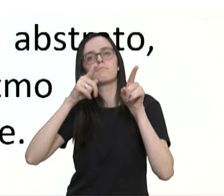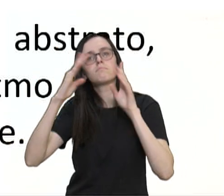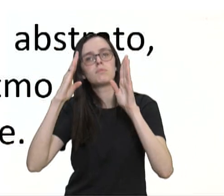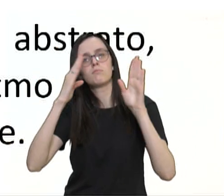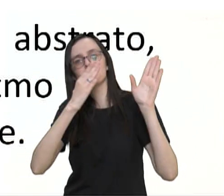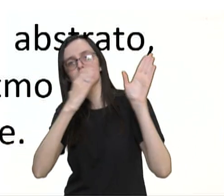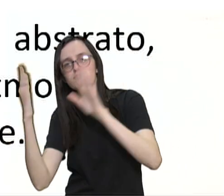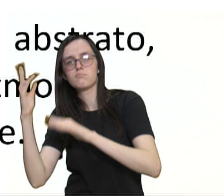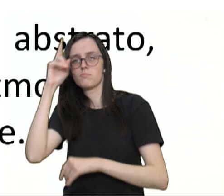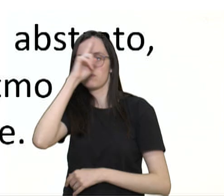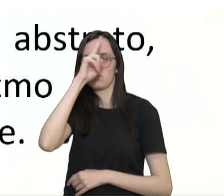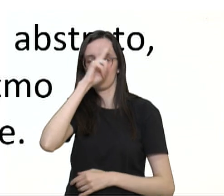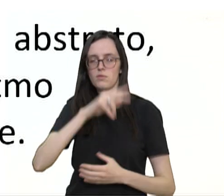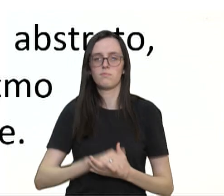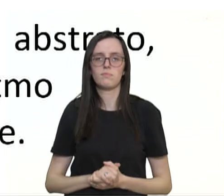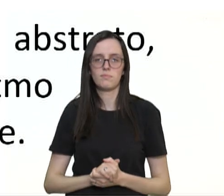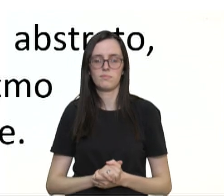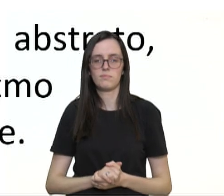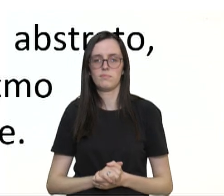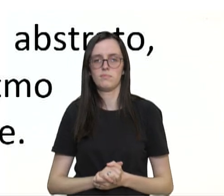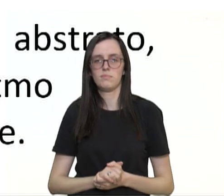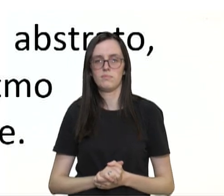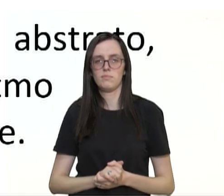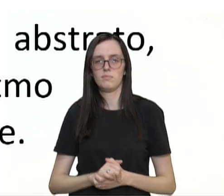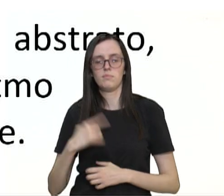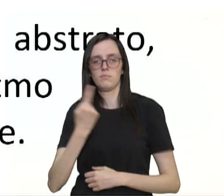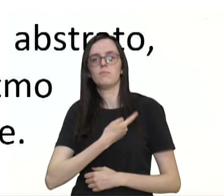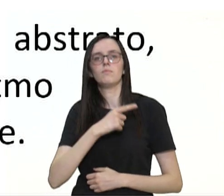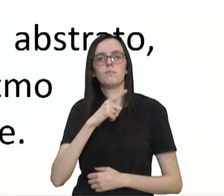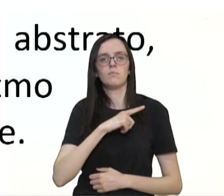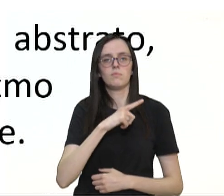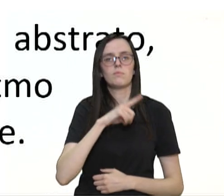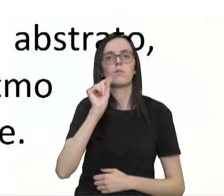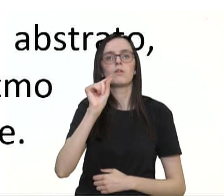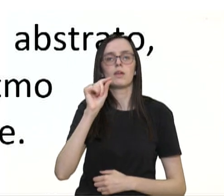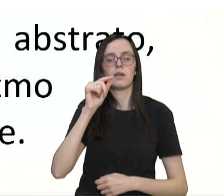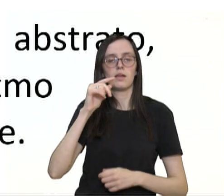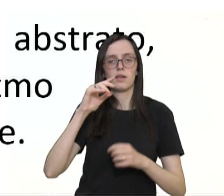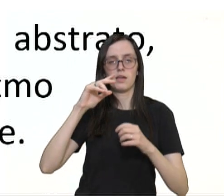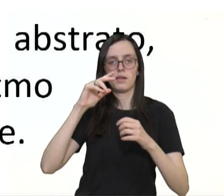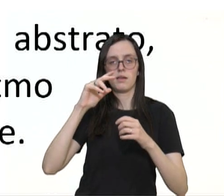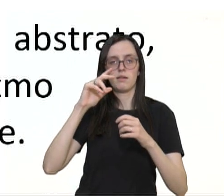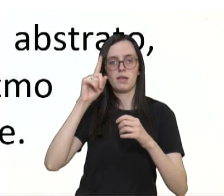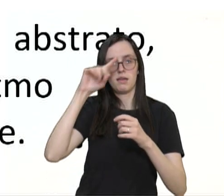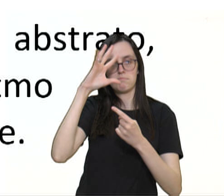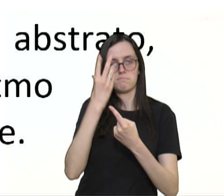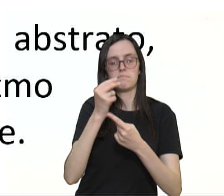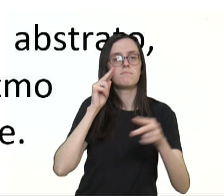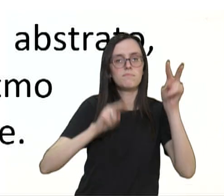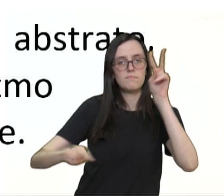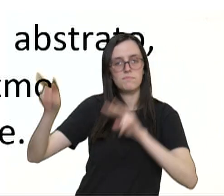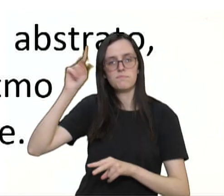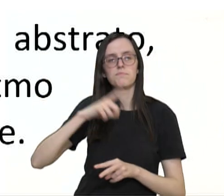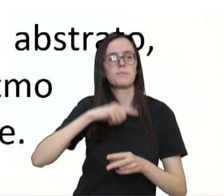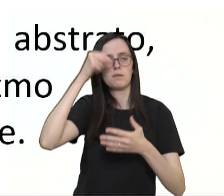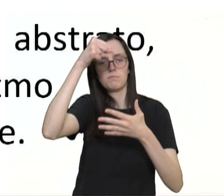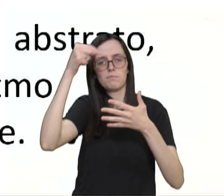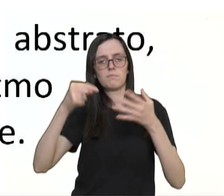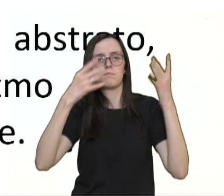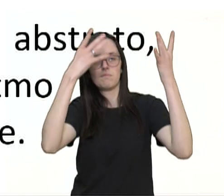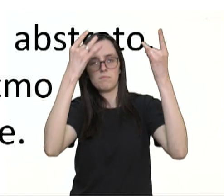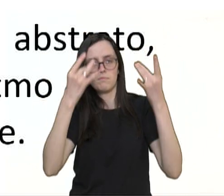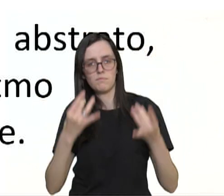artes visuais. Os elementos formais das artes visuais é linha, forma, superfície, volume, luz,